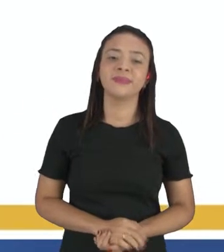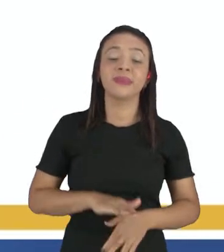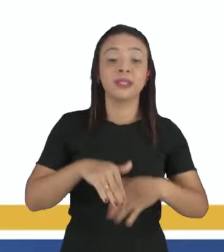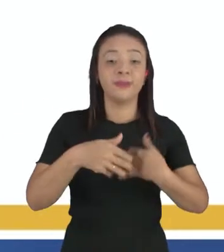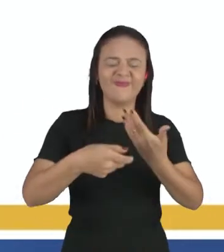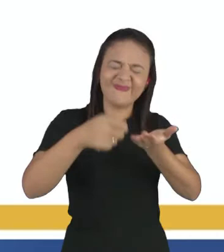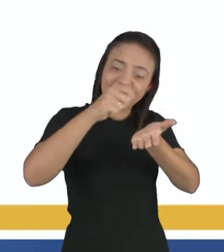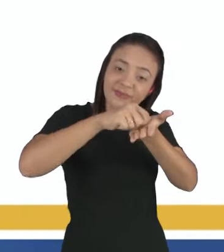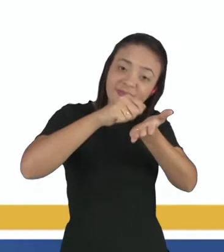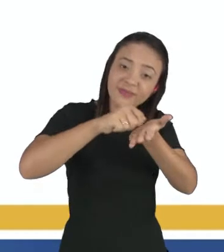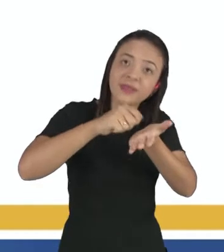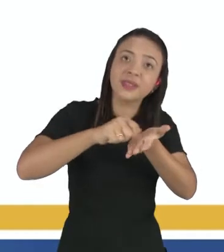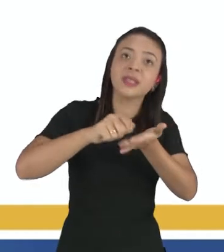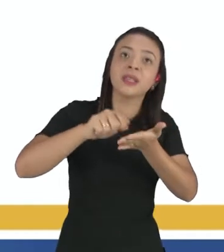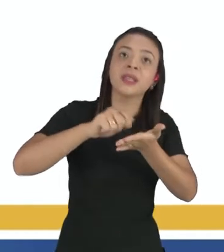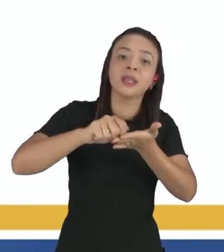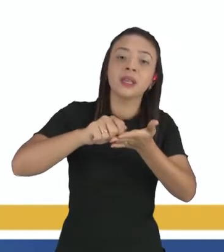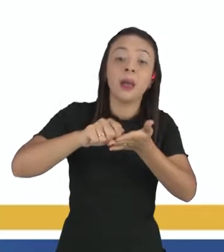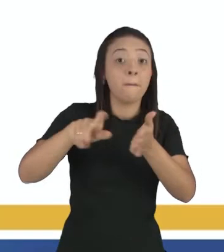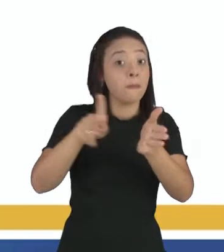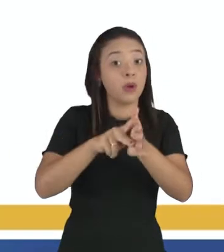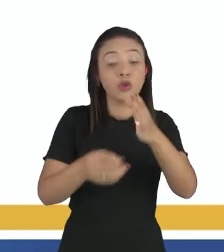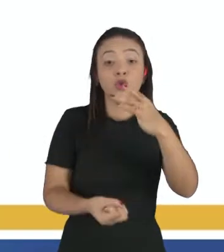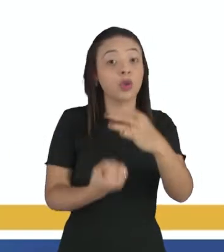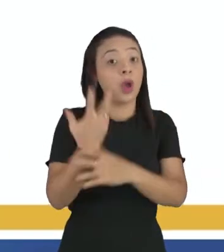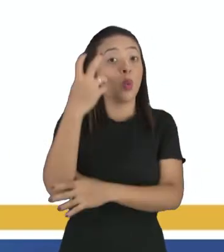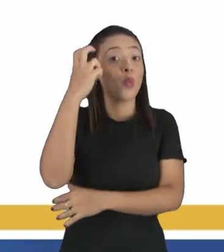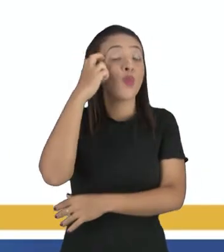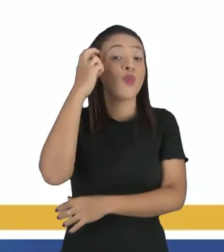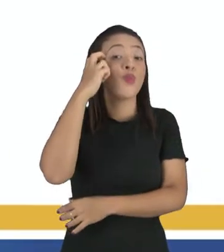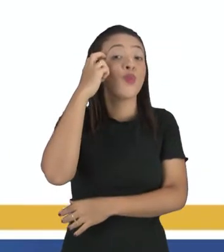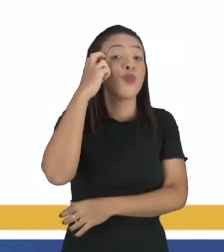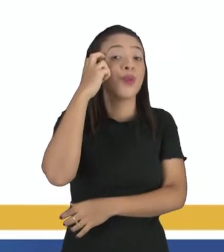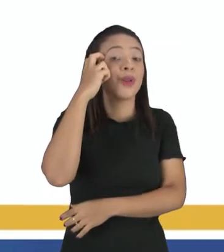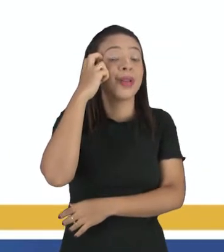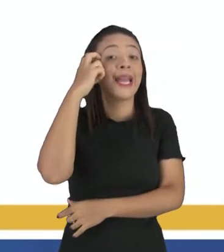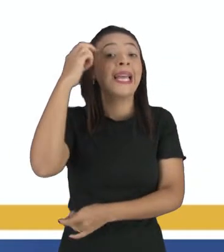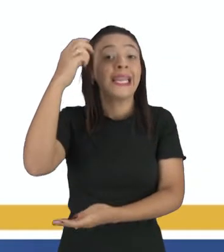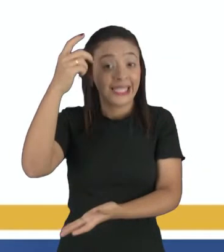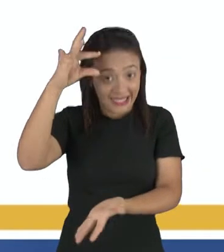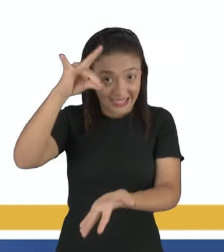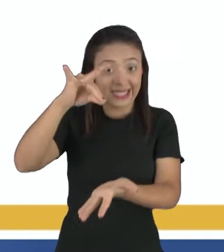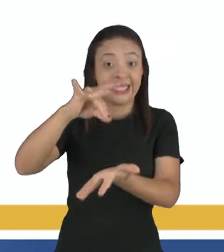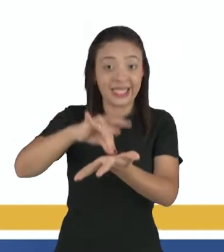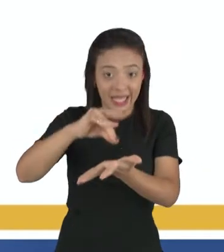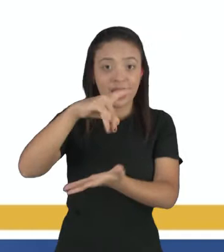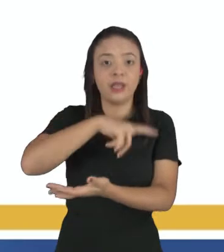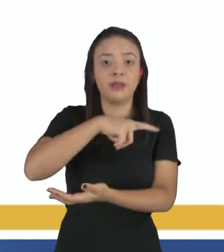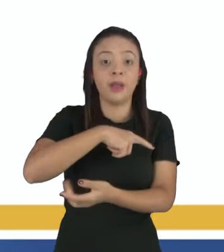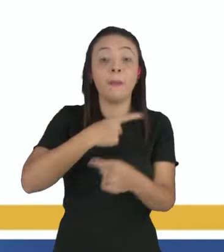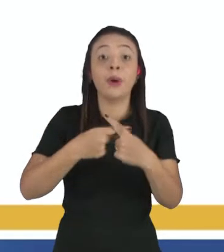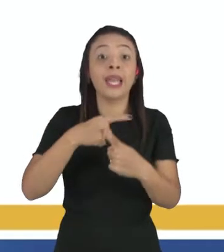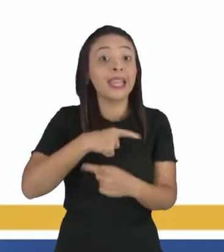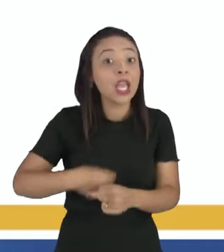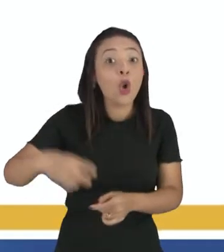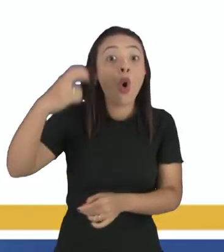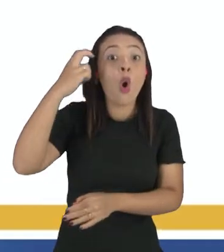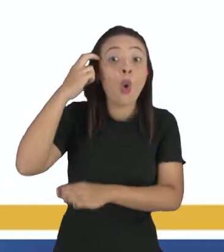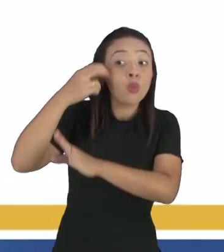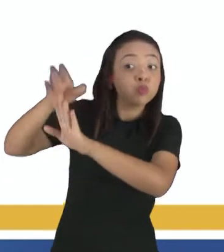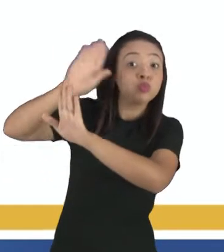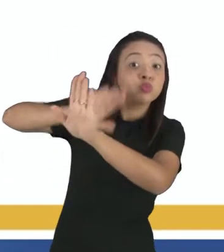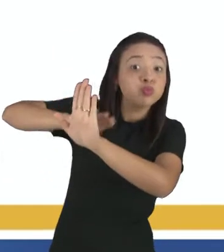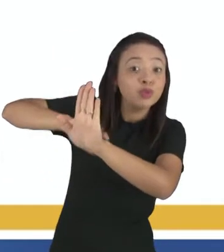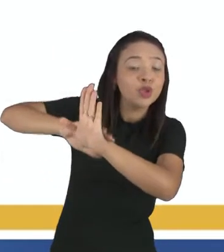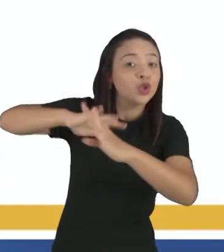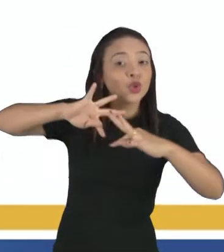a ortografia ela é um produto cultural, pessoal. Ela só existe porque há uma cultura por trás das